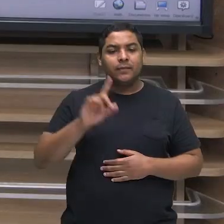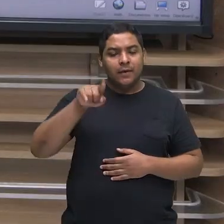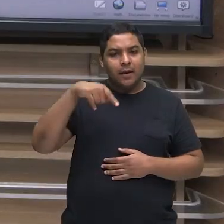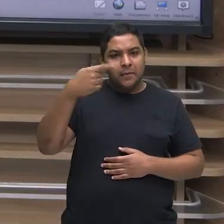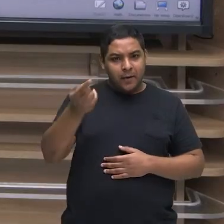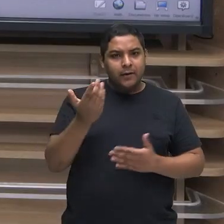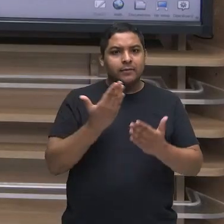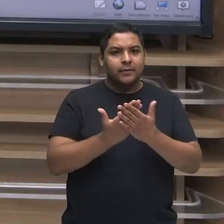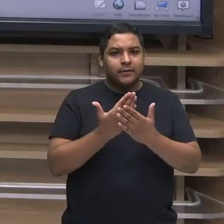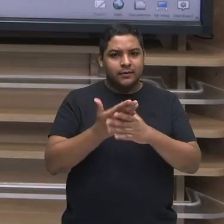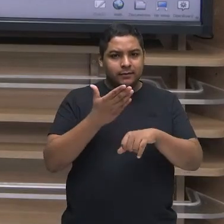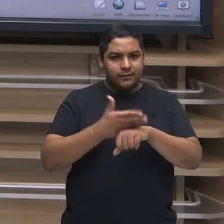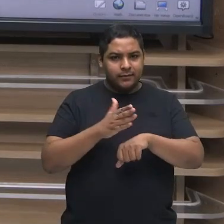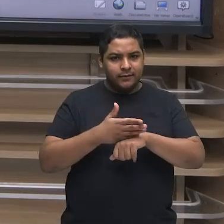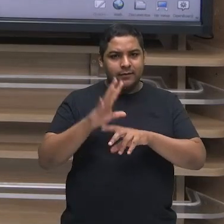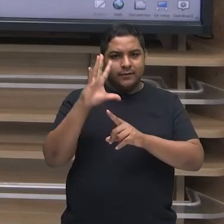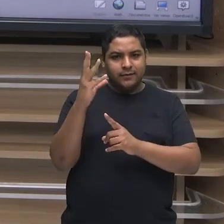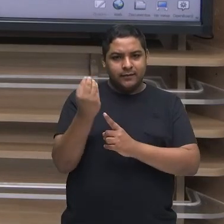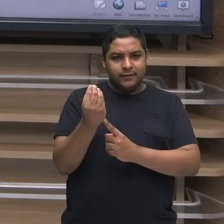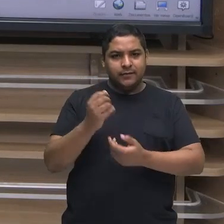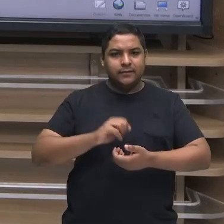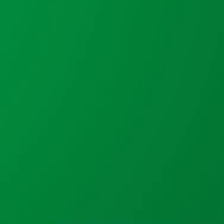aula praticando de arte.